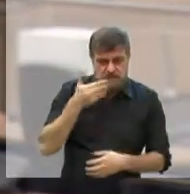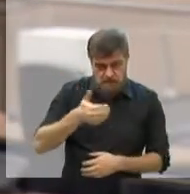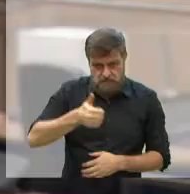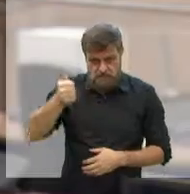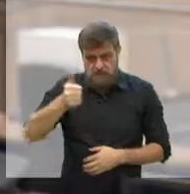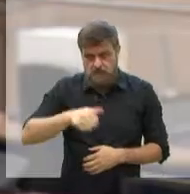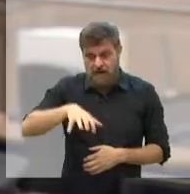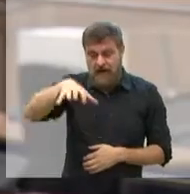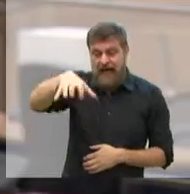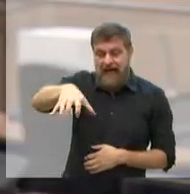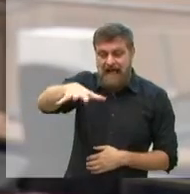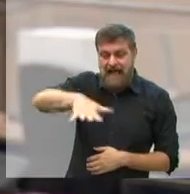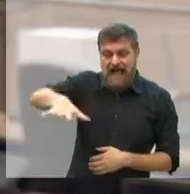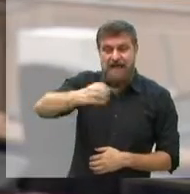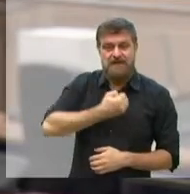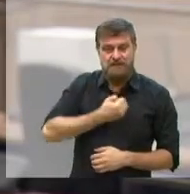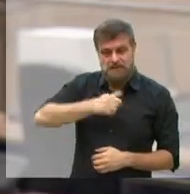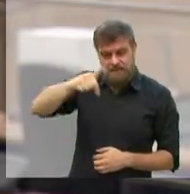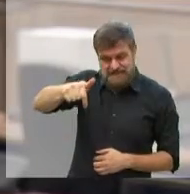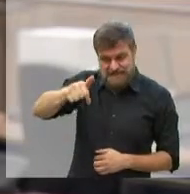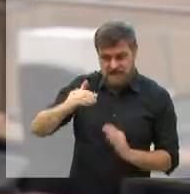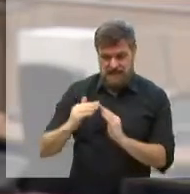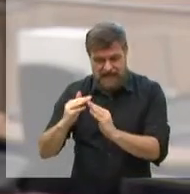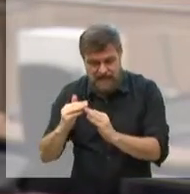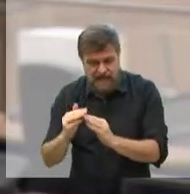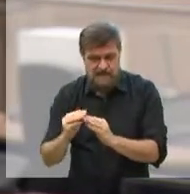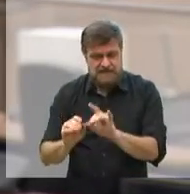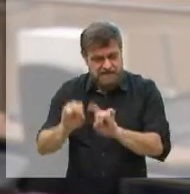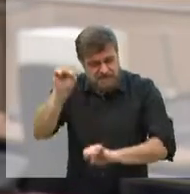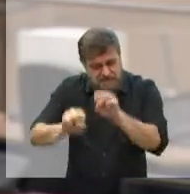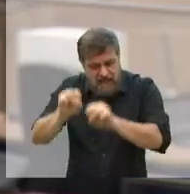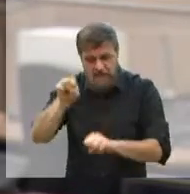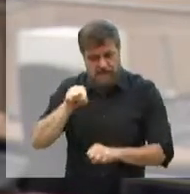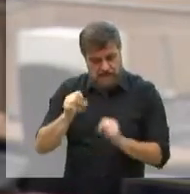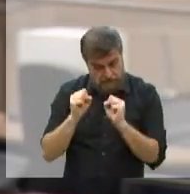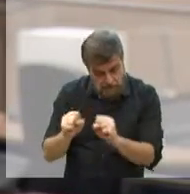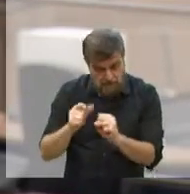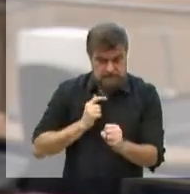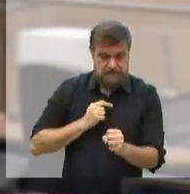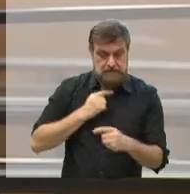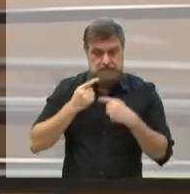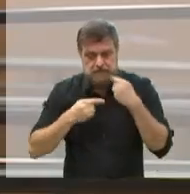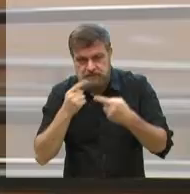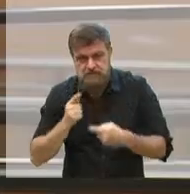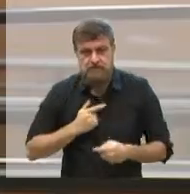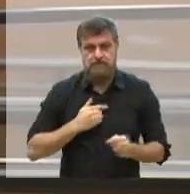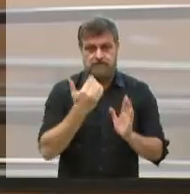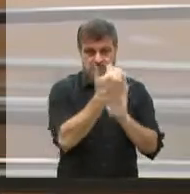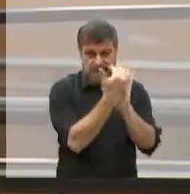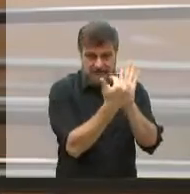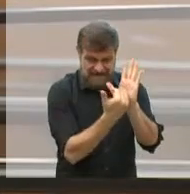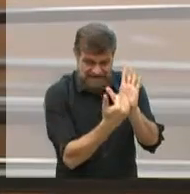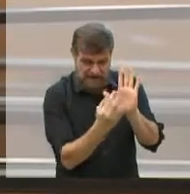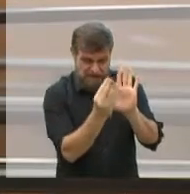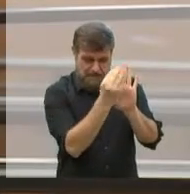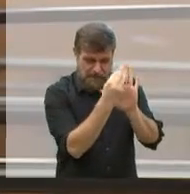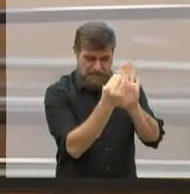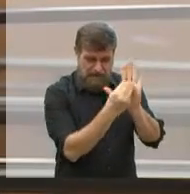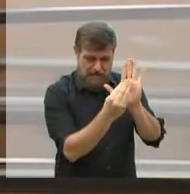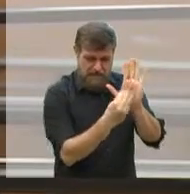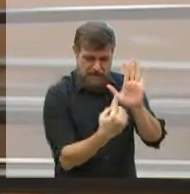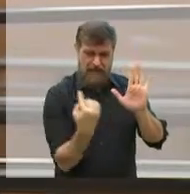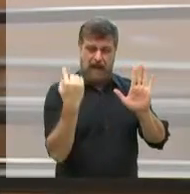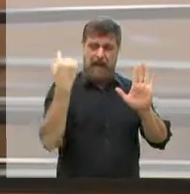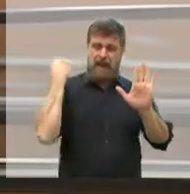a Macrozona 7, por exemplo, a lei de uso e ocupação do solo, e dentro disso tudo, que já vem desde